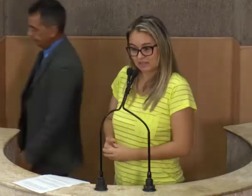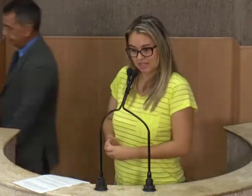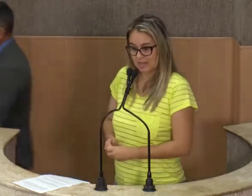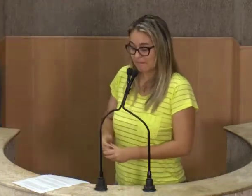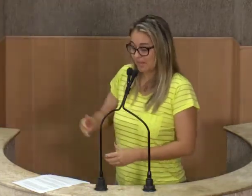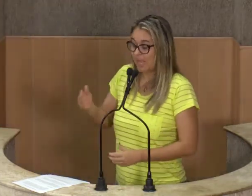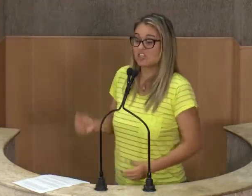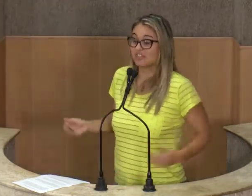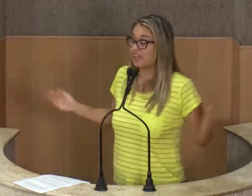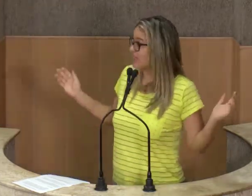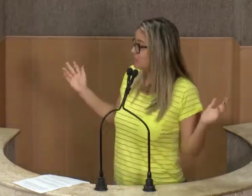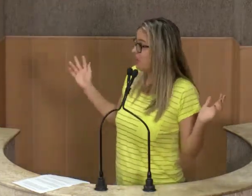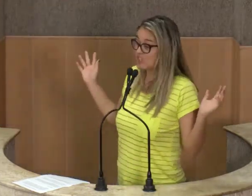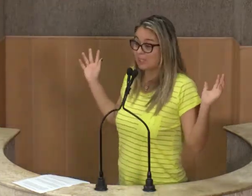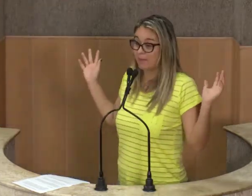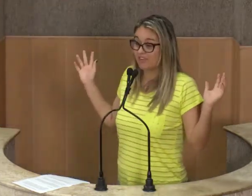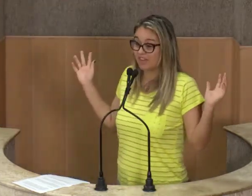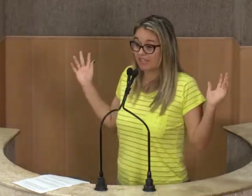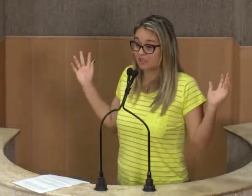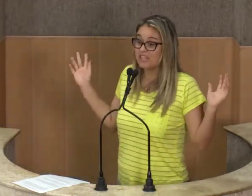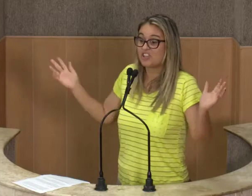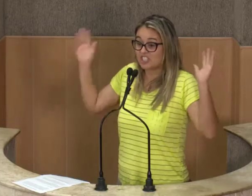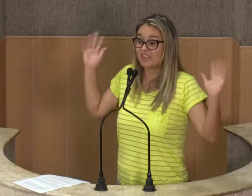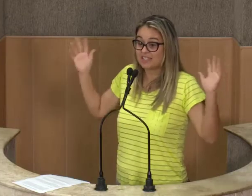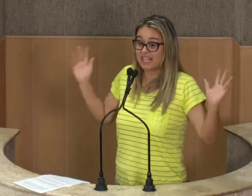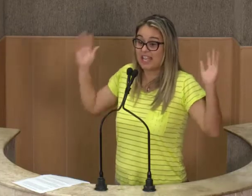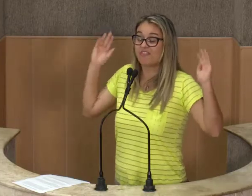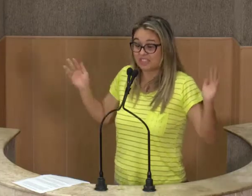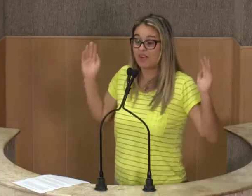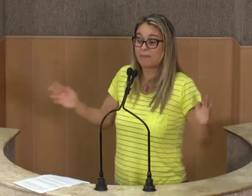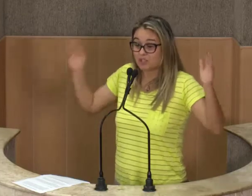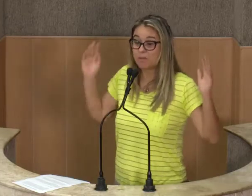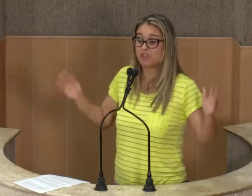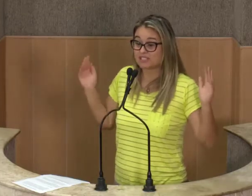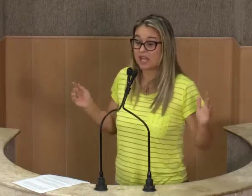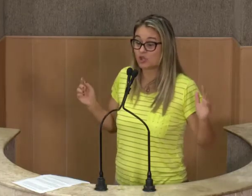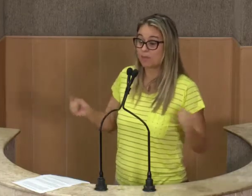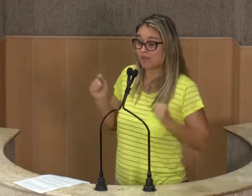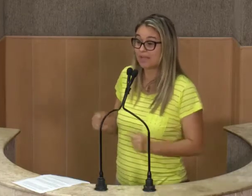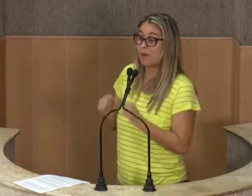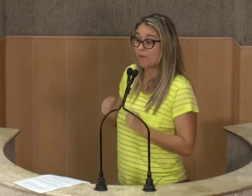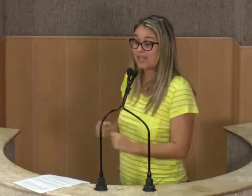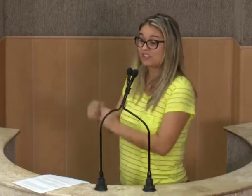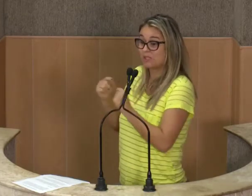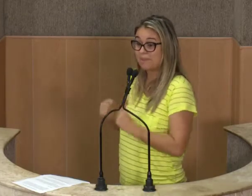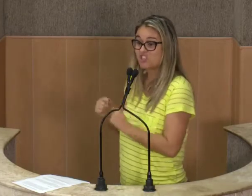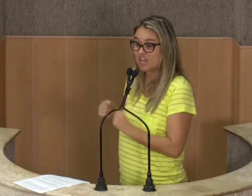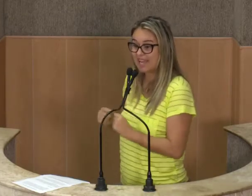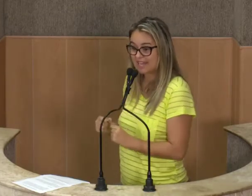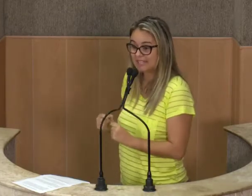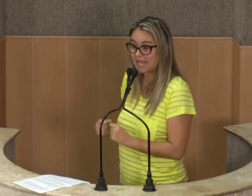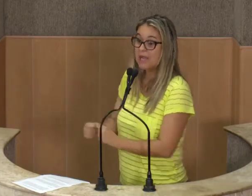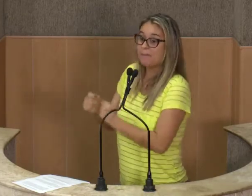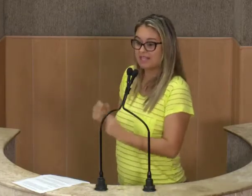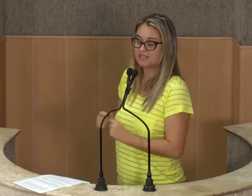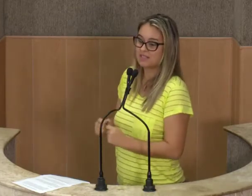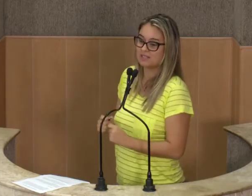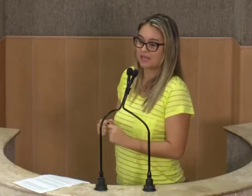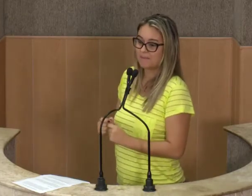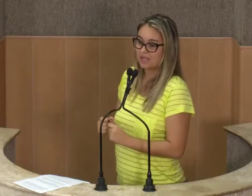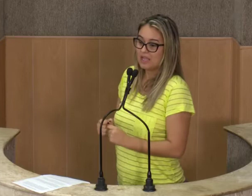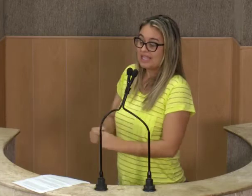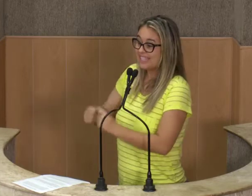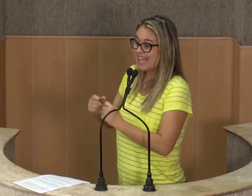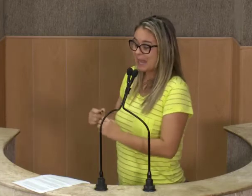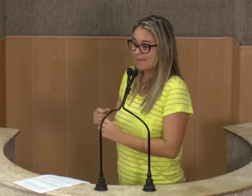espero que tenha, a gente vai ter esse projeto aprovado e a gente vai ter efetivamente um posto de saúde, porque a população de baixa renda